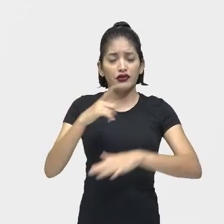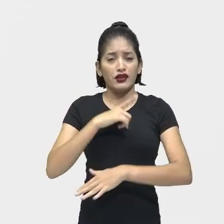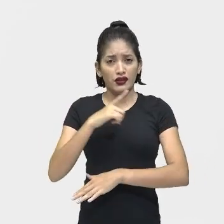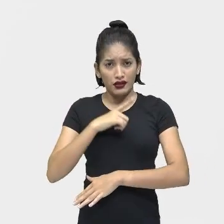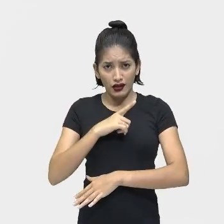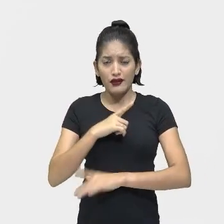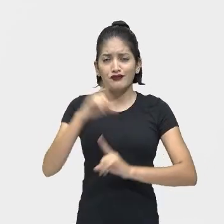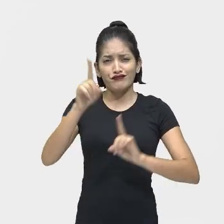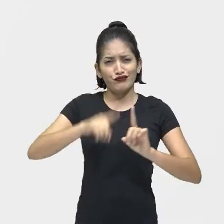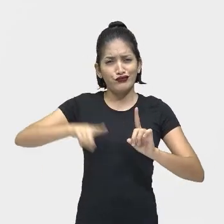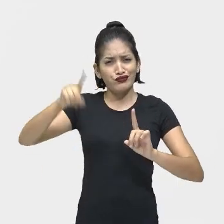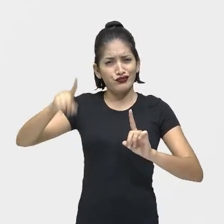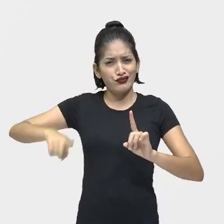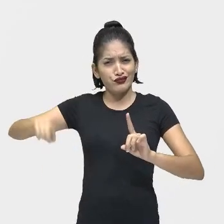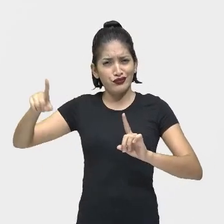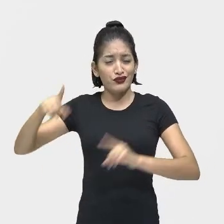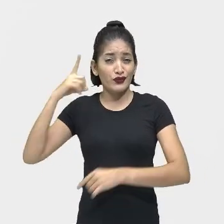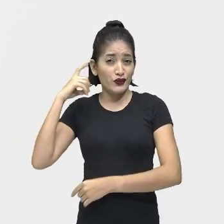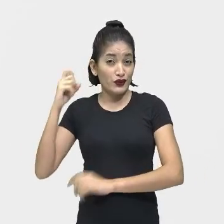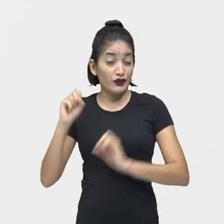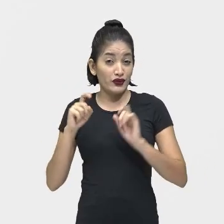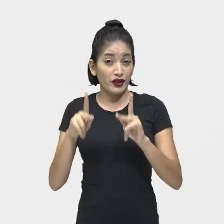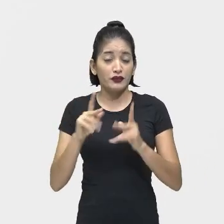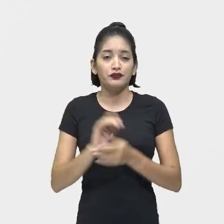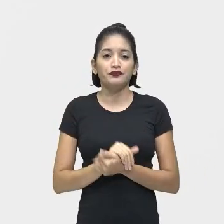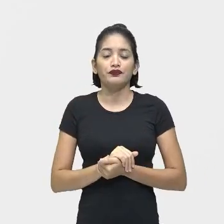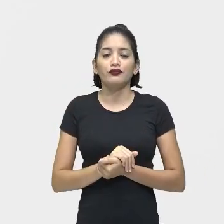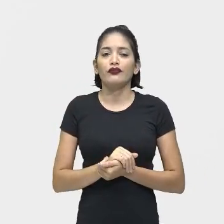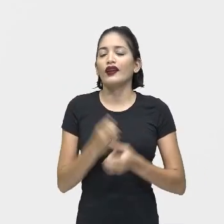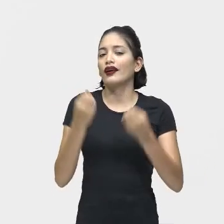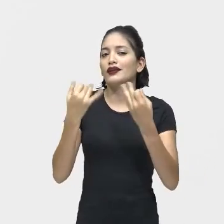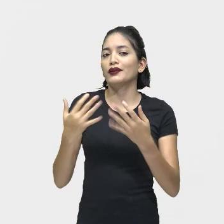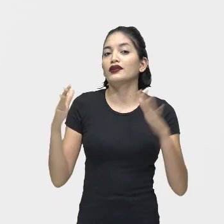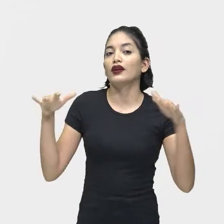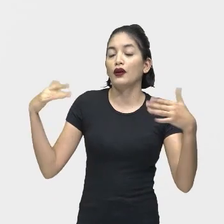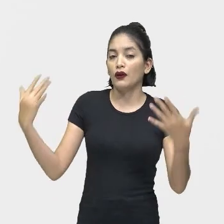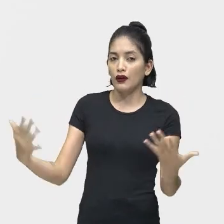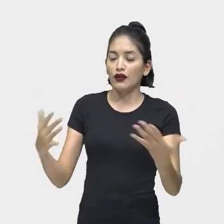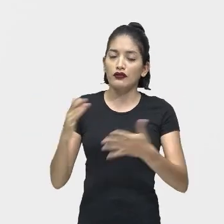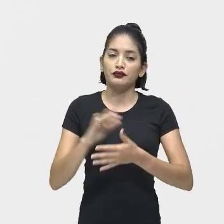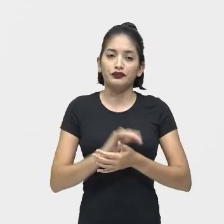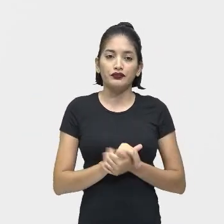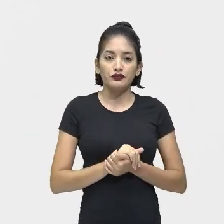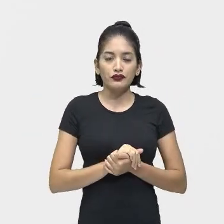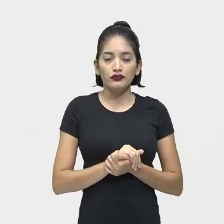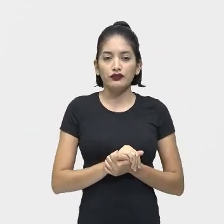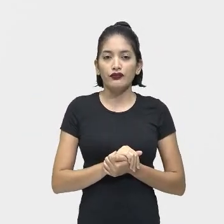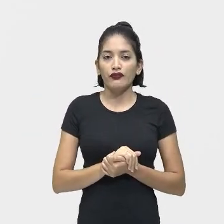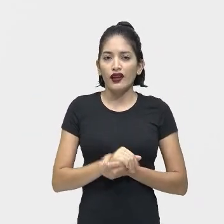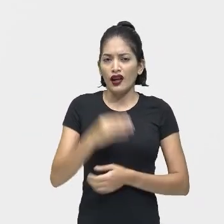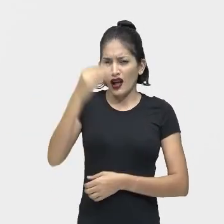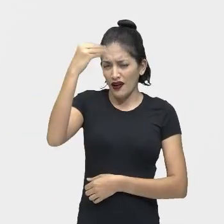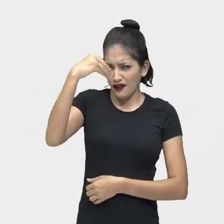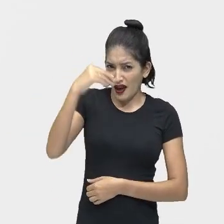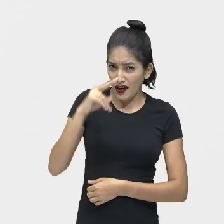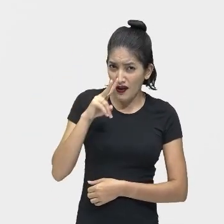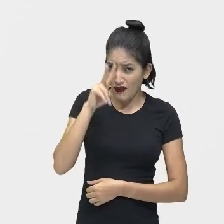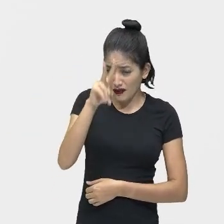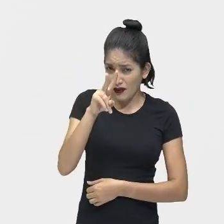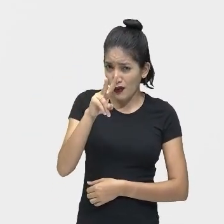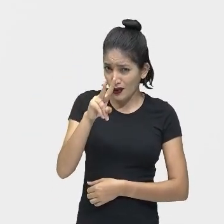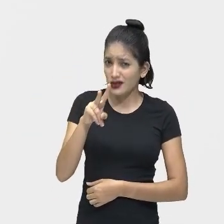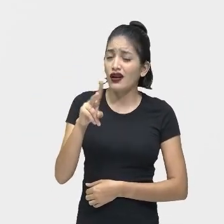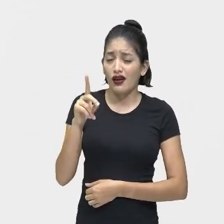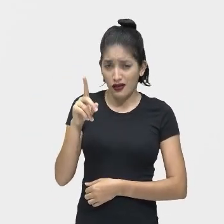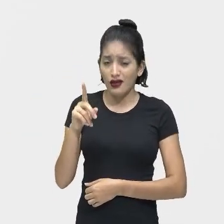que emite as ondas sonoras, certo? E aí o nosso comentário que nós trazemos dessa questão é a seguinte: a intensidade é a força do